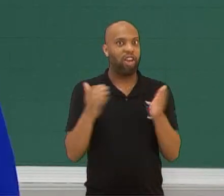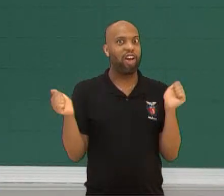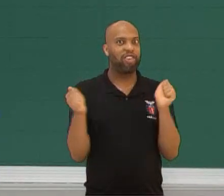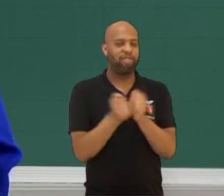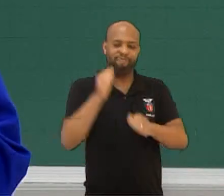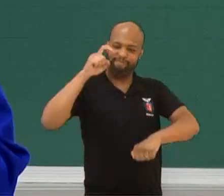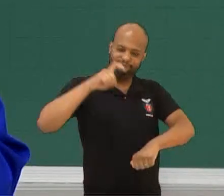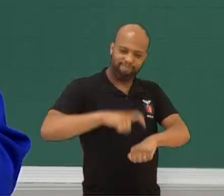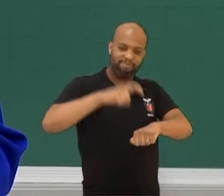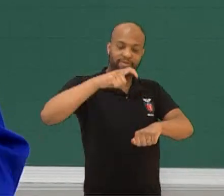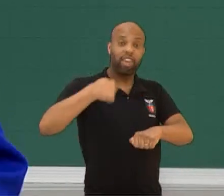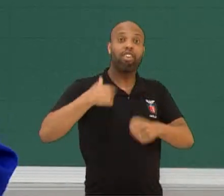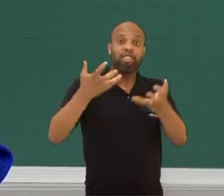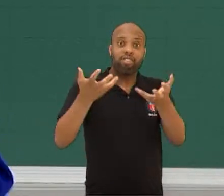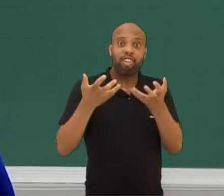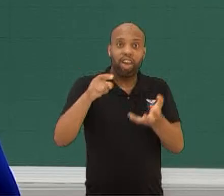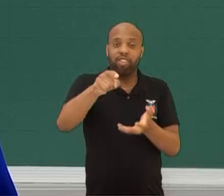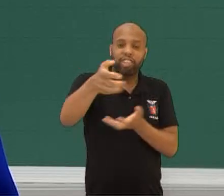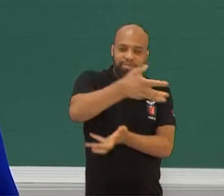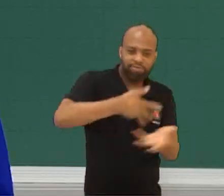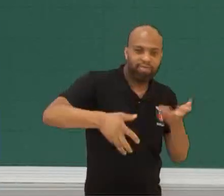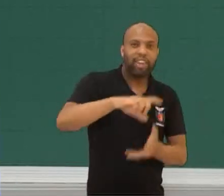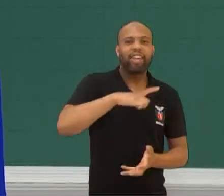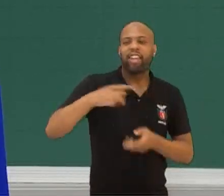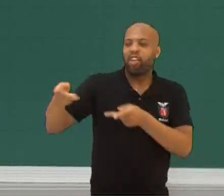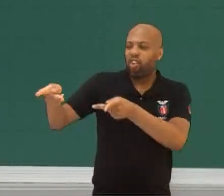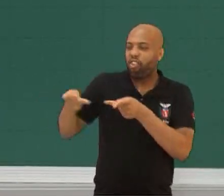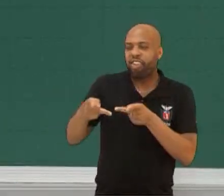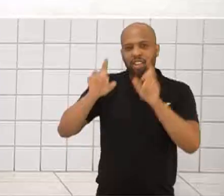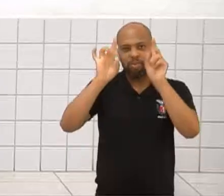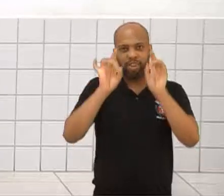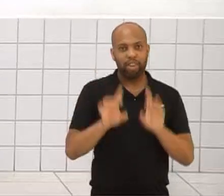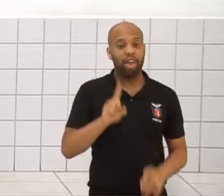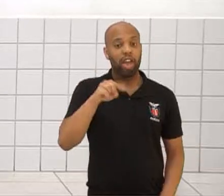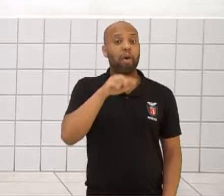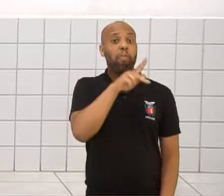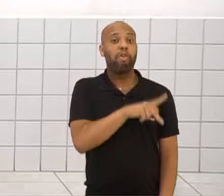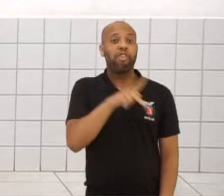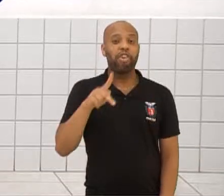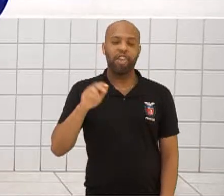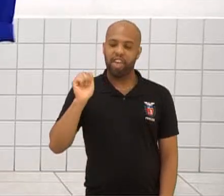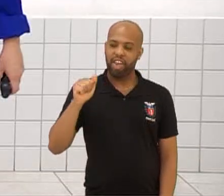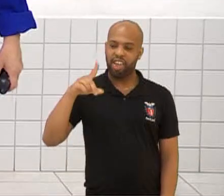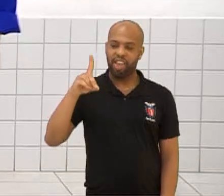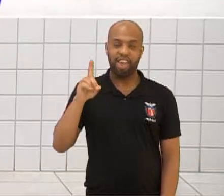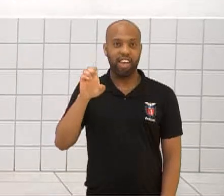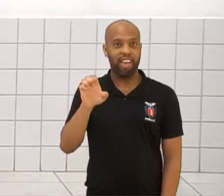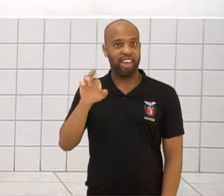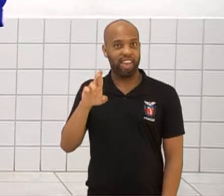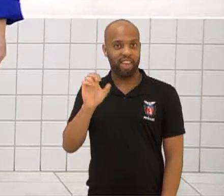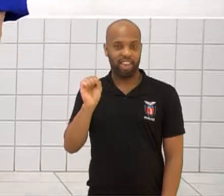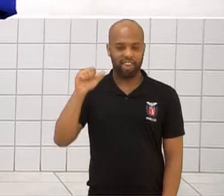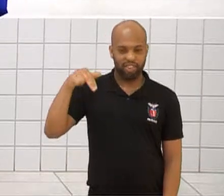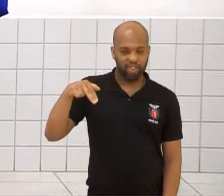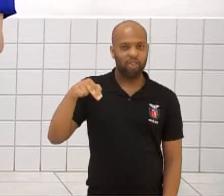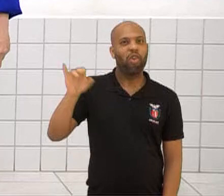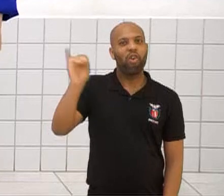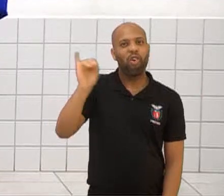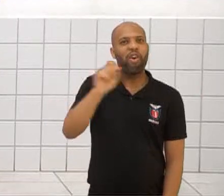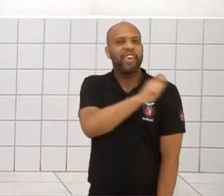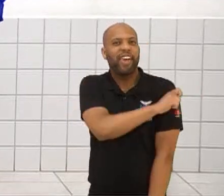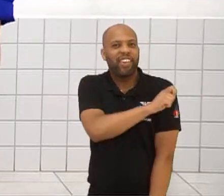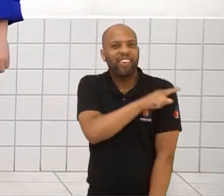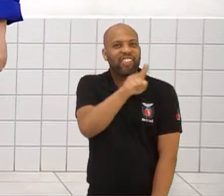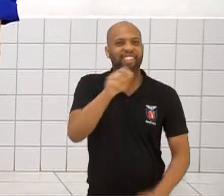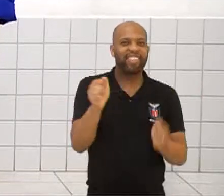interação de vocês. E além de ser ao vivo, eu tenho um convidado muito especial, o professor Anderson, aqui do meu lado. Olá, professora Joyce. Olá, aluno, você que está aí do